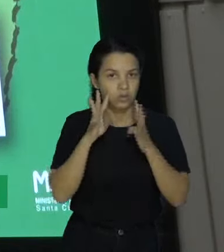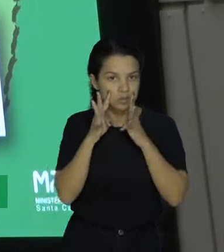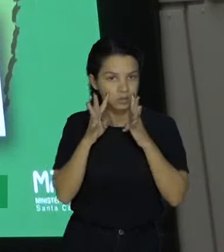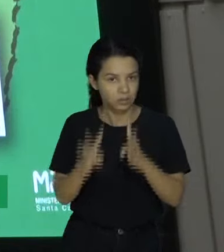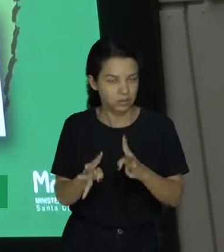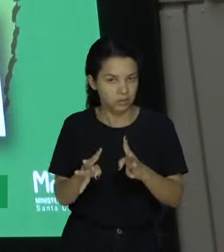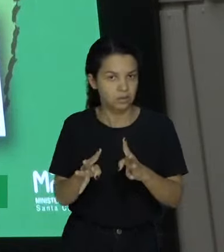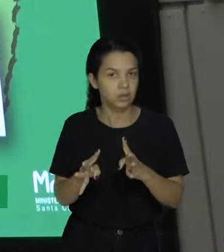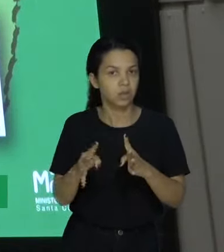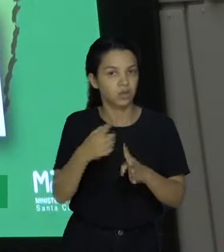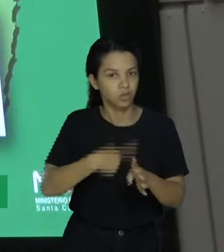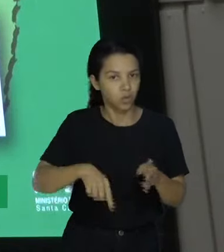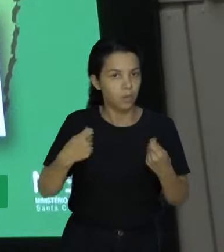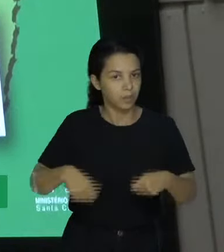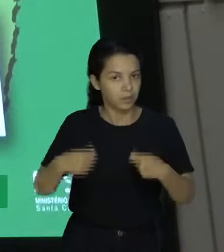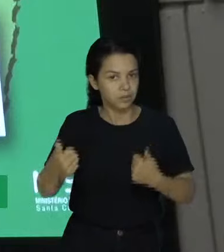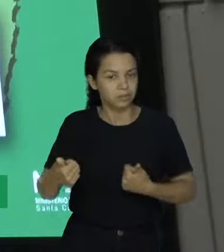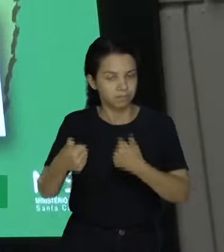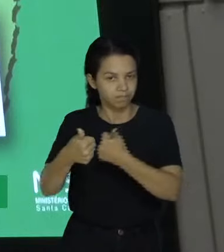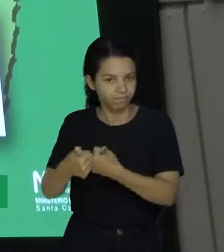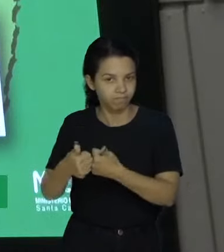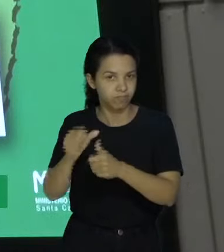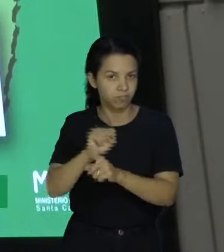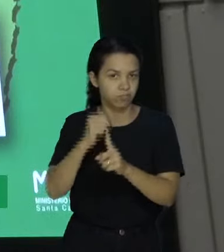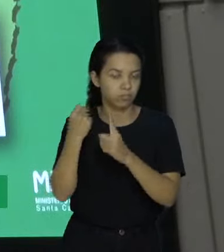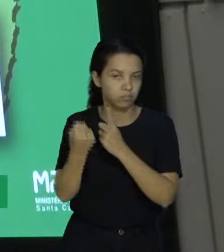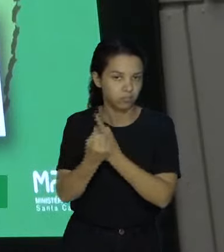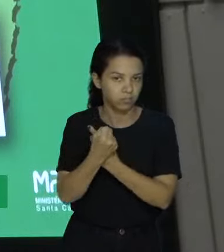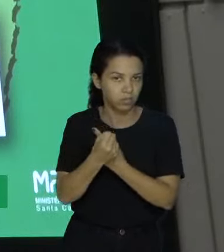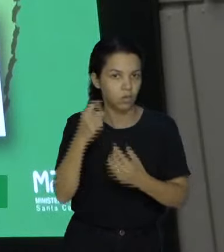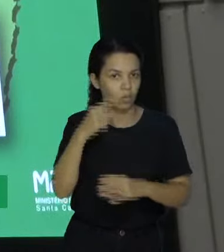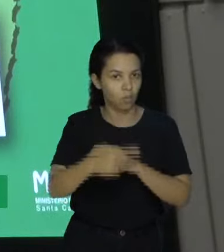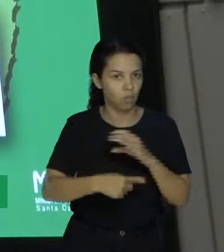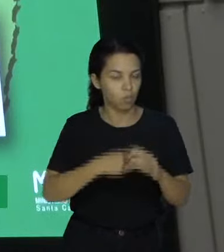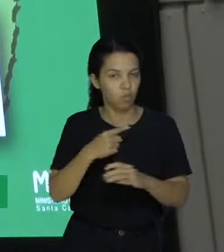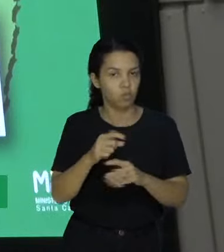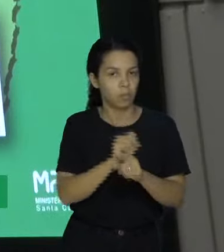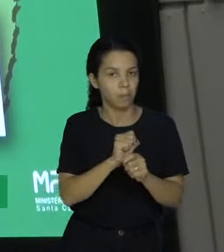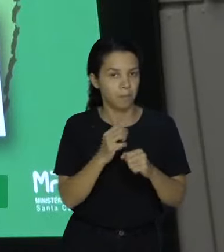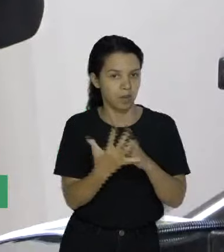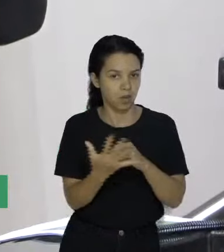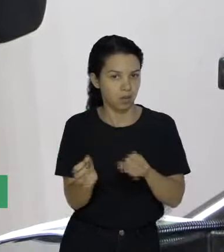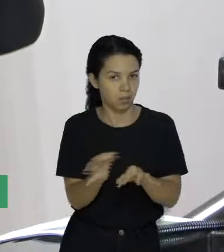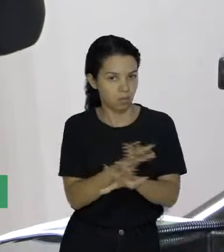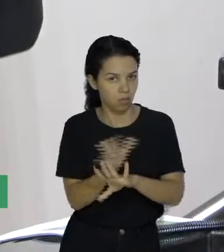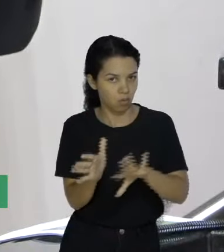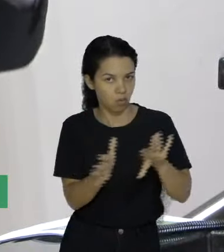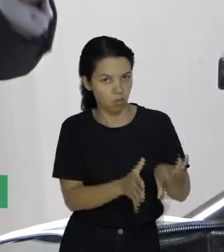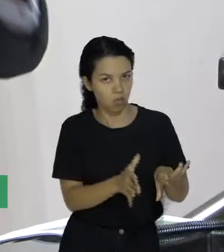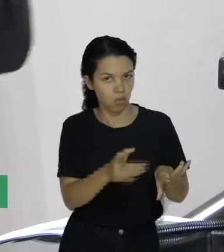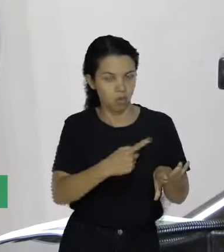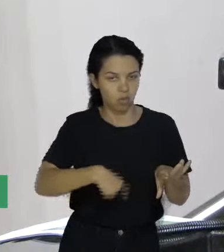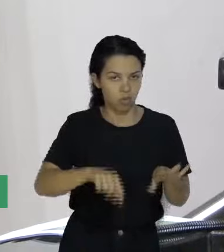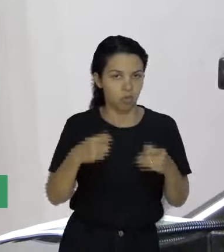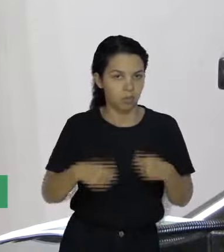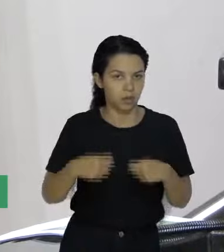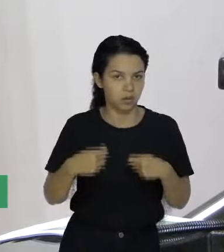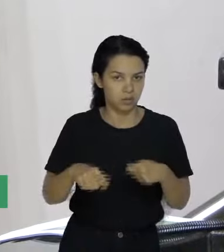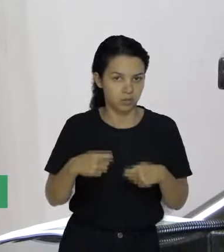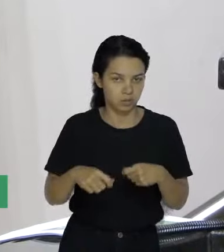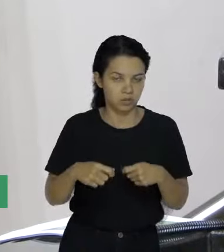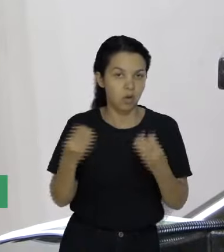da sociedade no mundo pós pandemia nós buscamos uma nova estratégia de regionalização da nossa